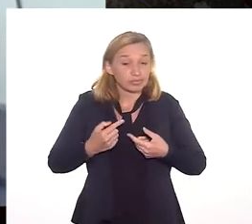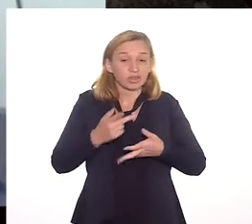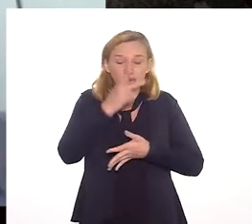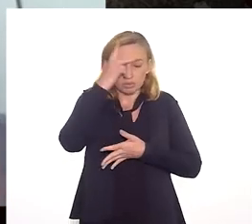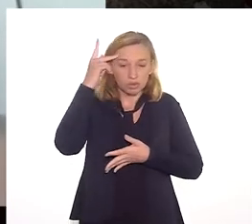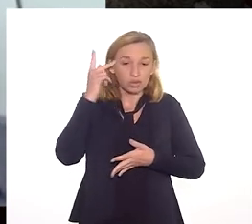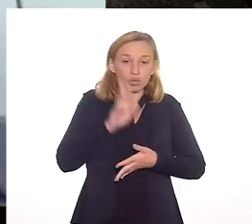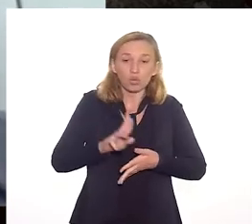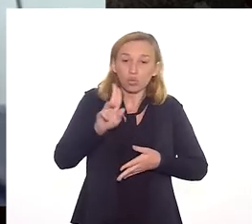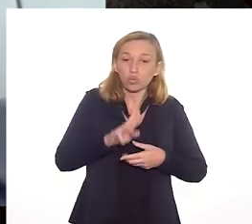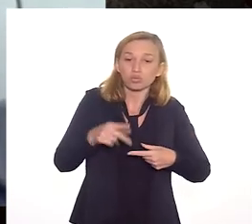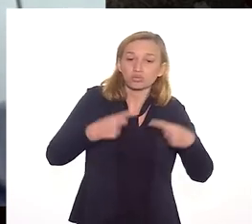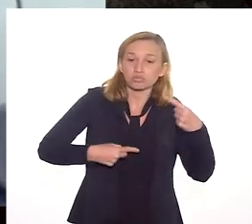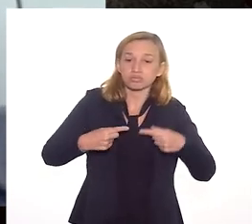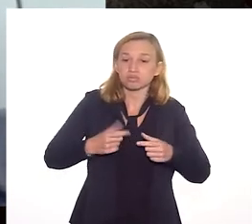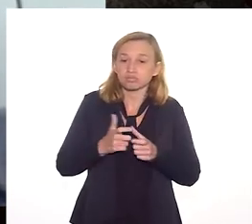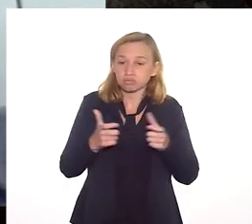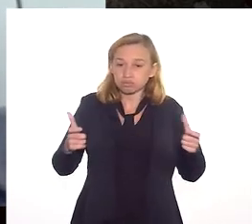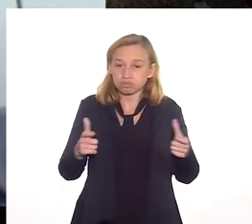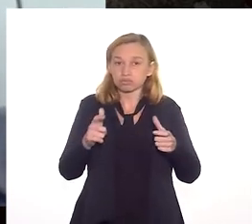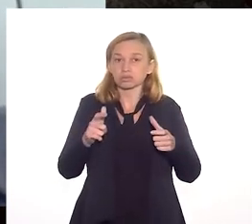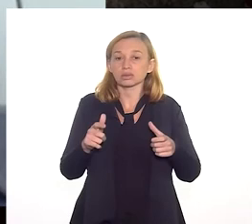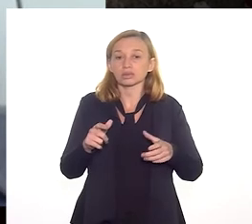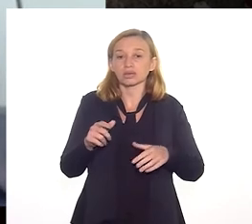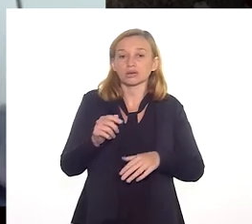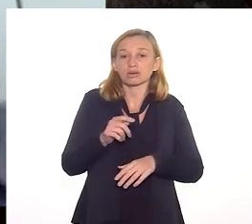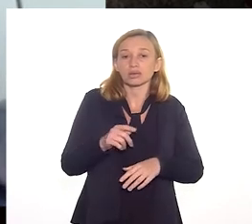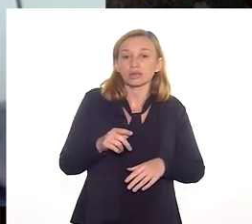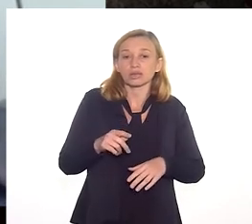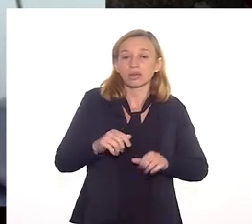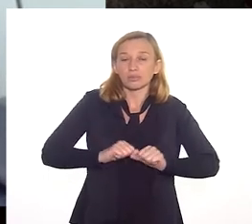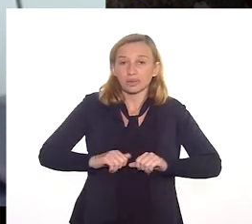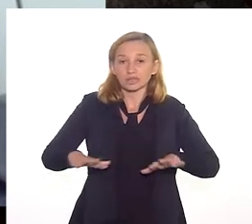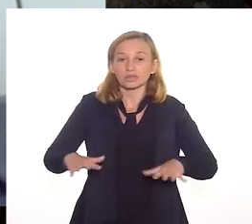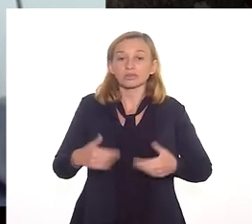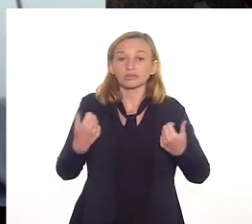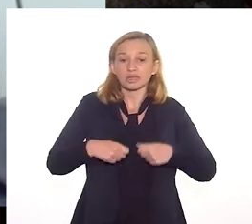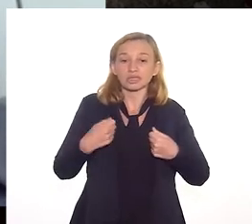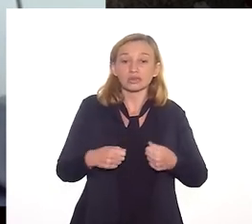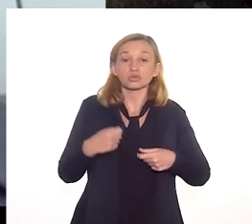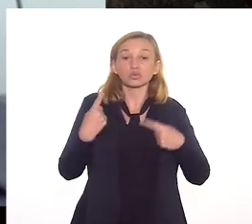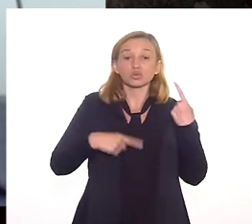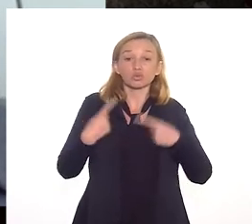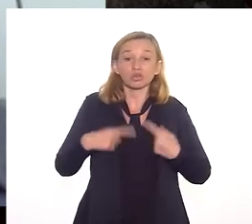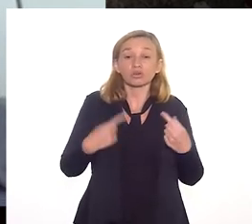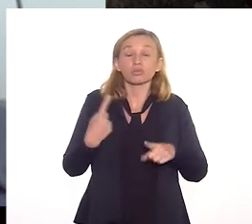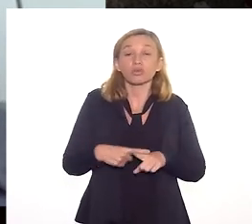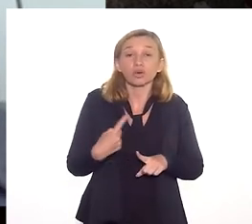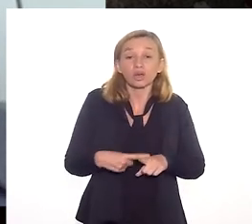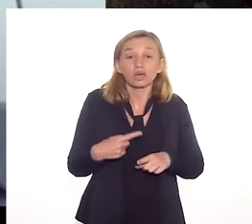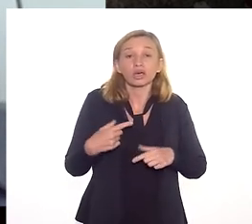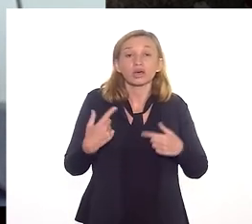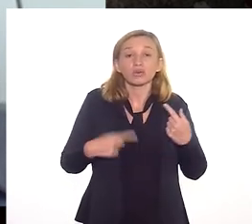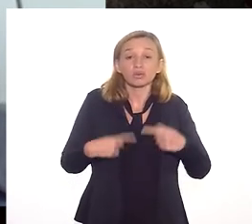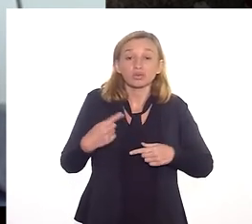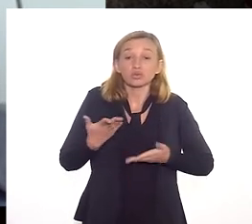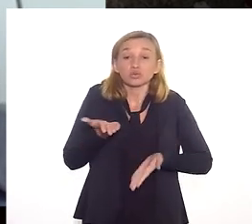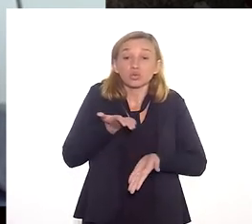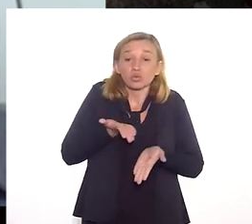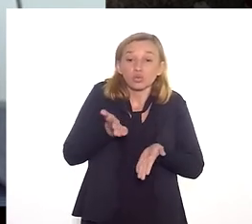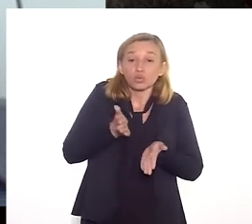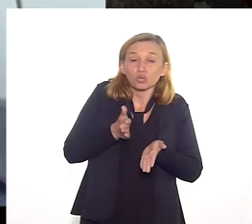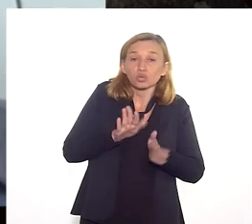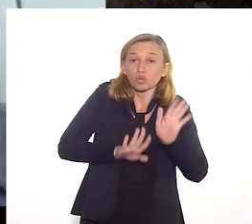pessoas têm feito um uso político muito grande dessa pandemia, mas nós precisamos muito do político, porque nós precisamos muito